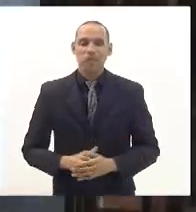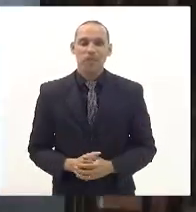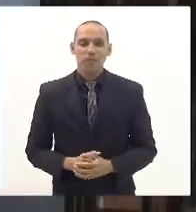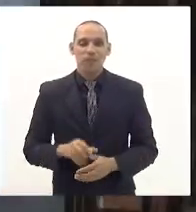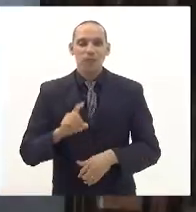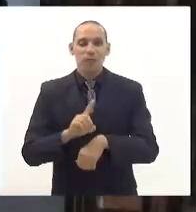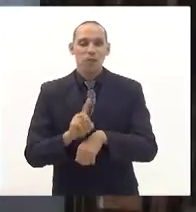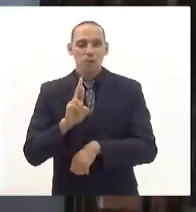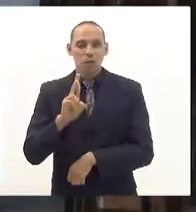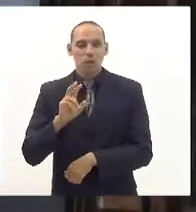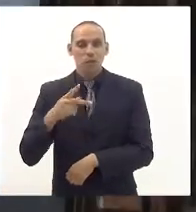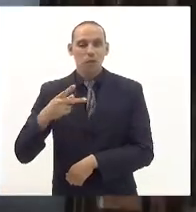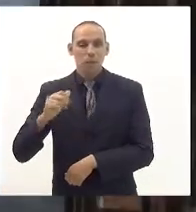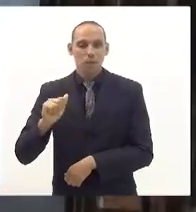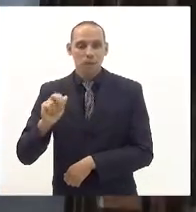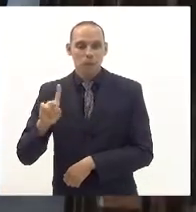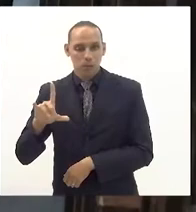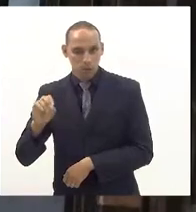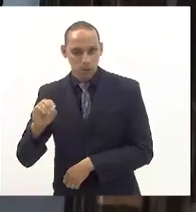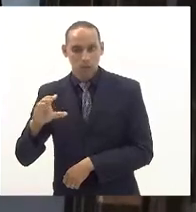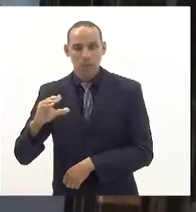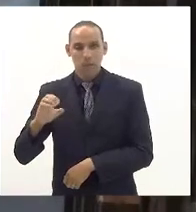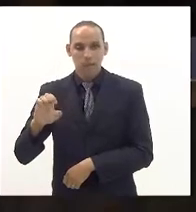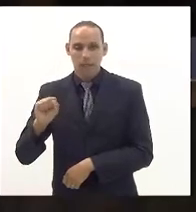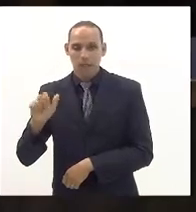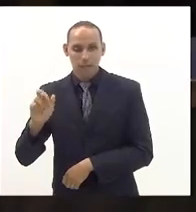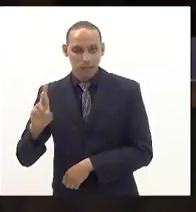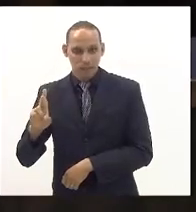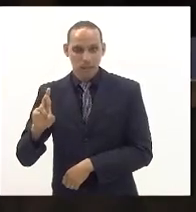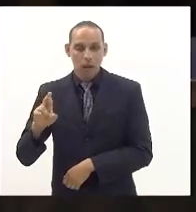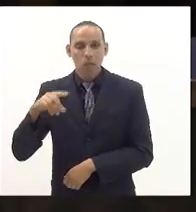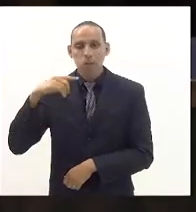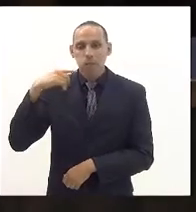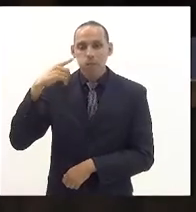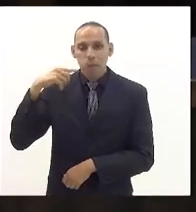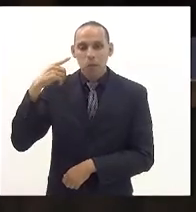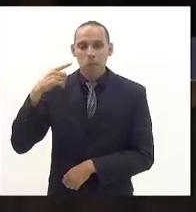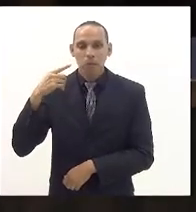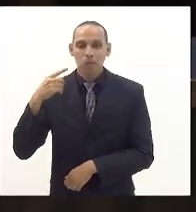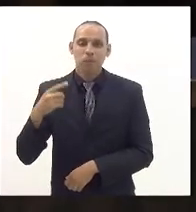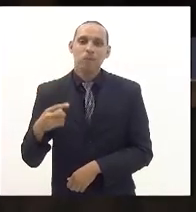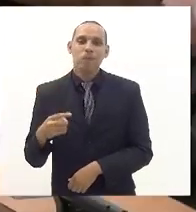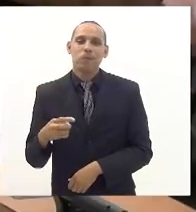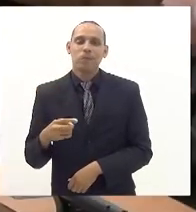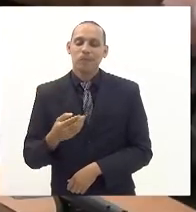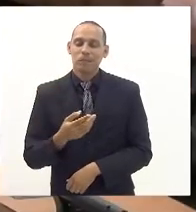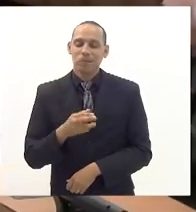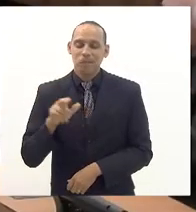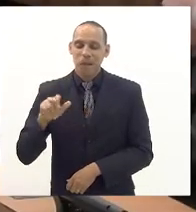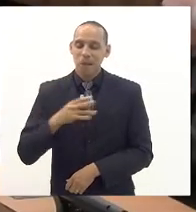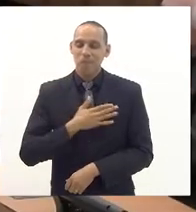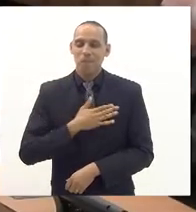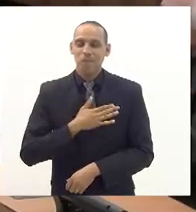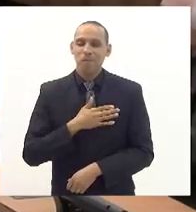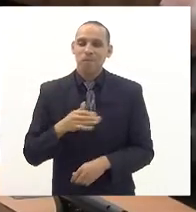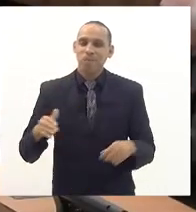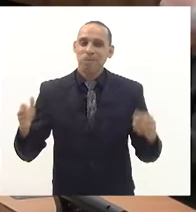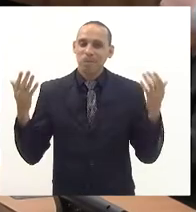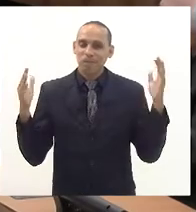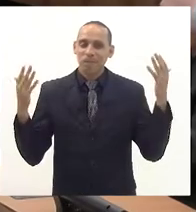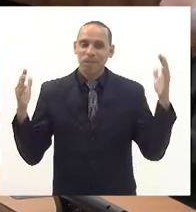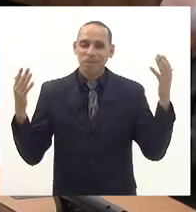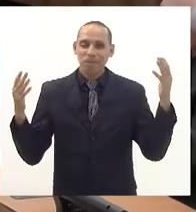o Dr Paulo César Cunha advogado meu irmão é